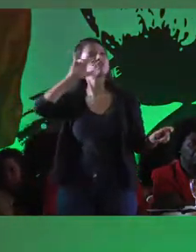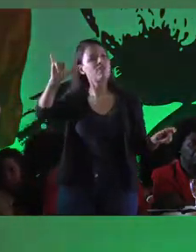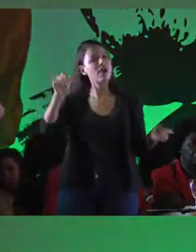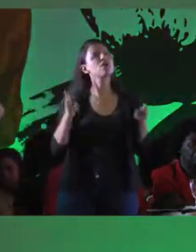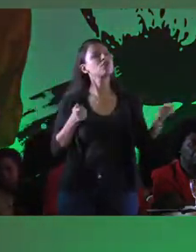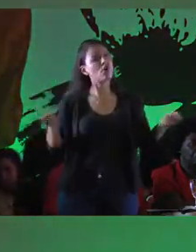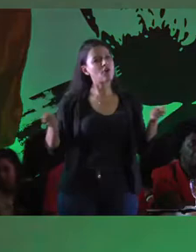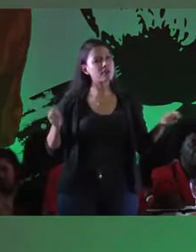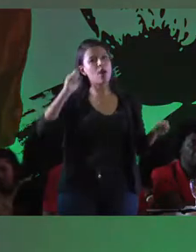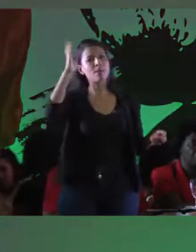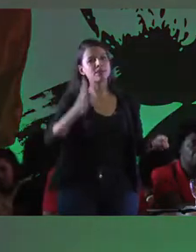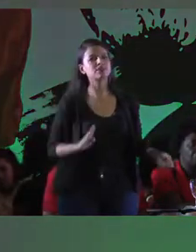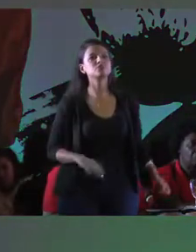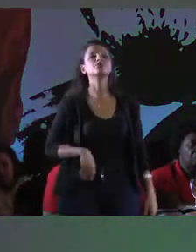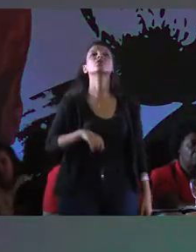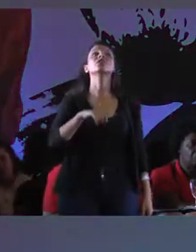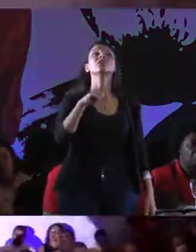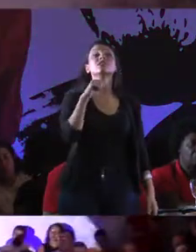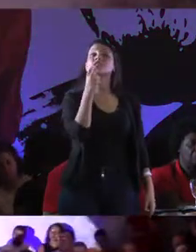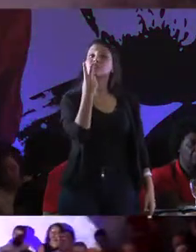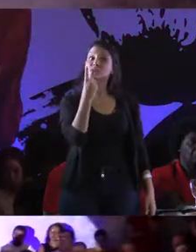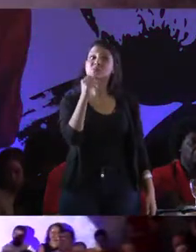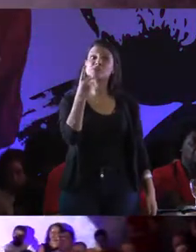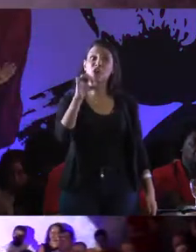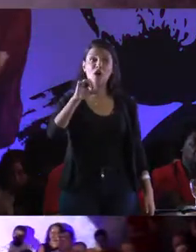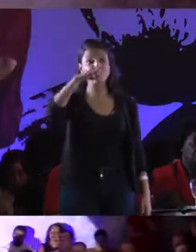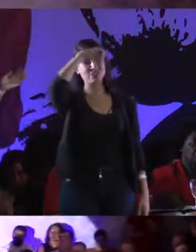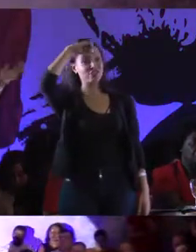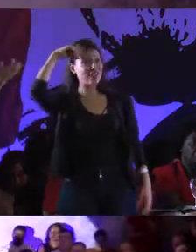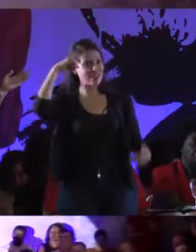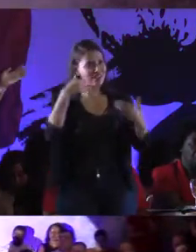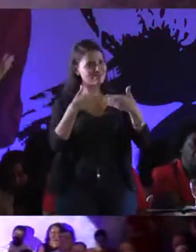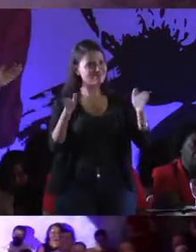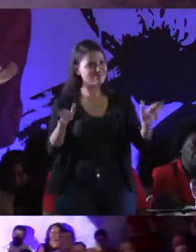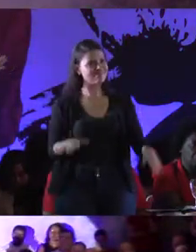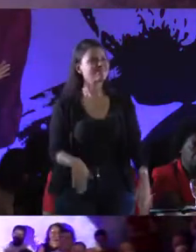a partir de janeiro de 2019.